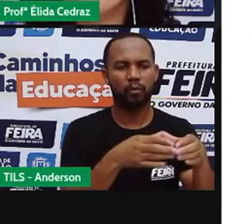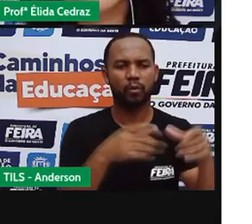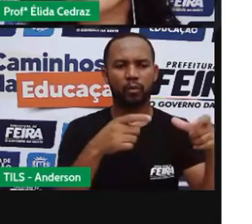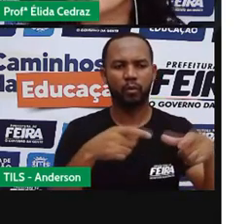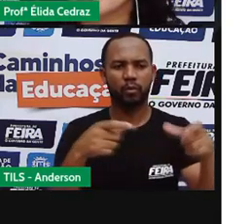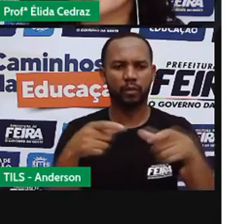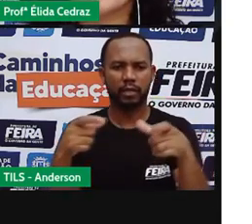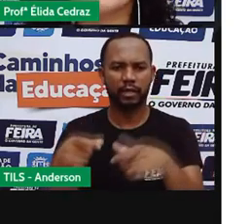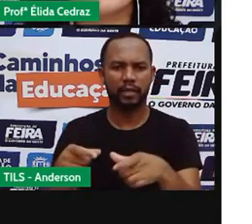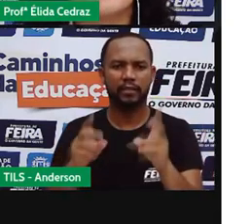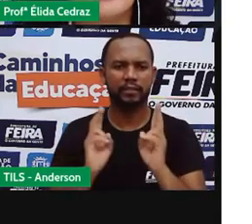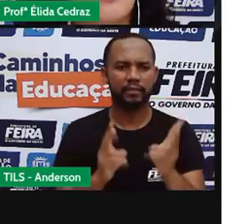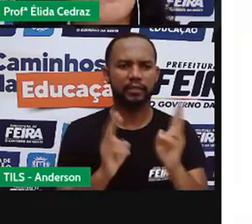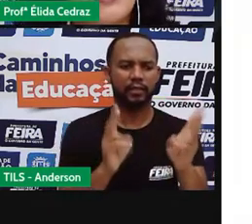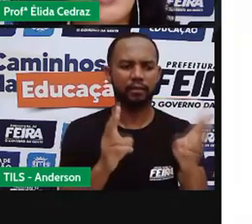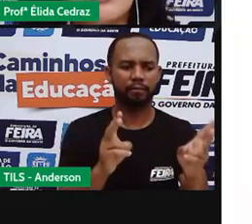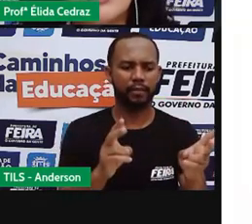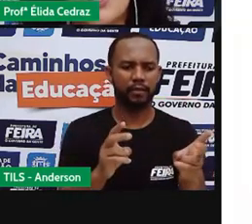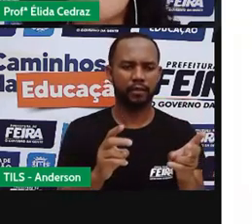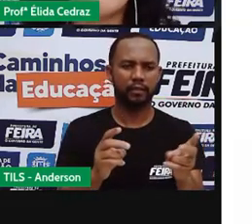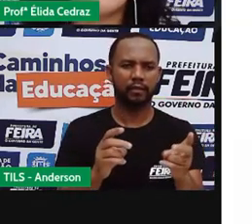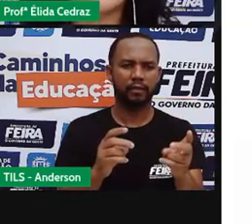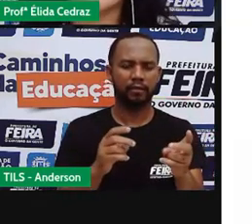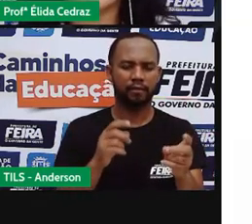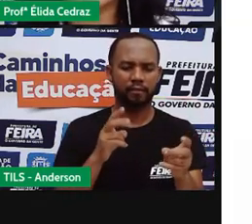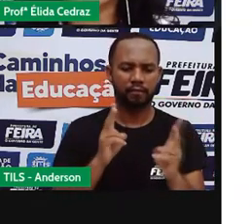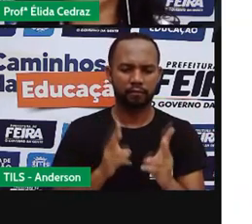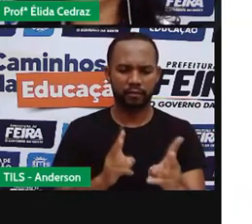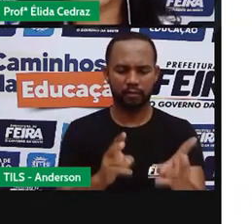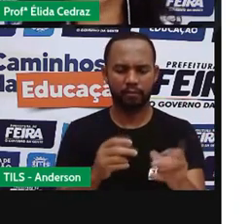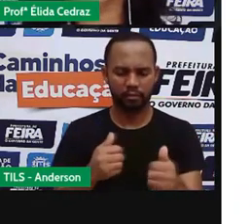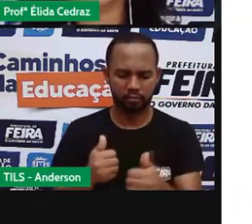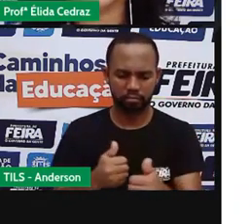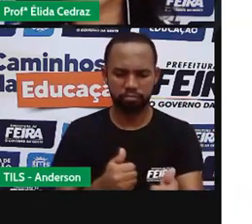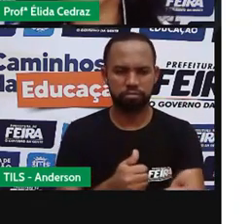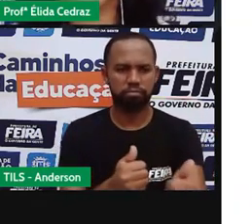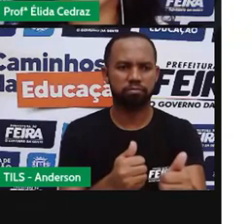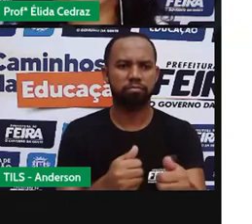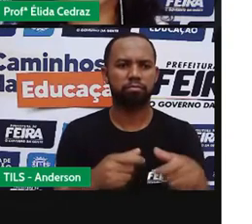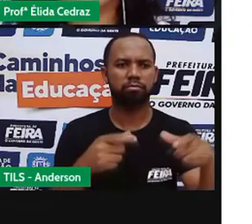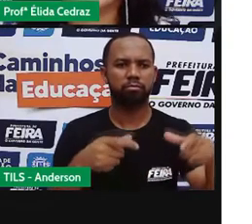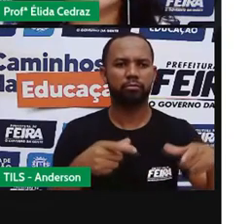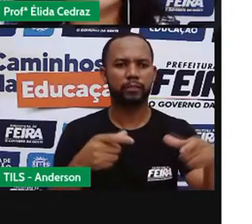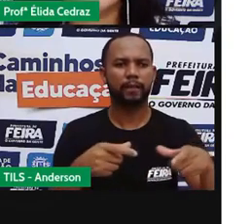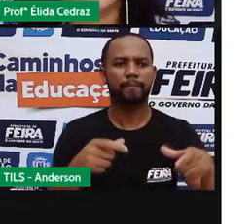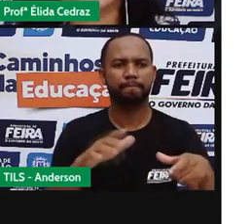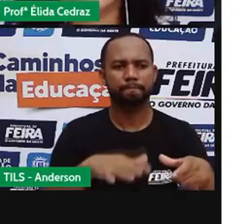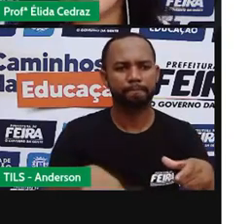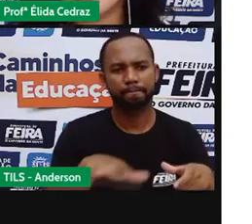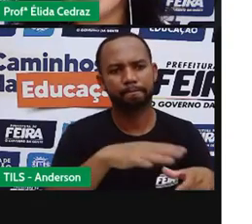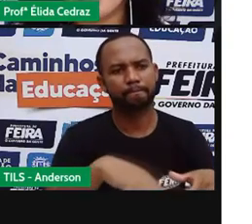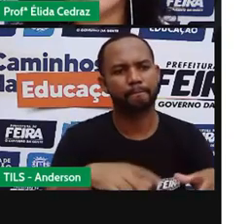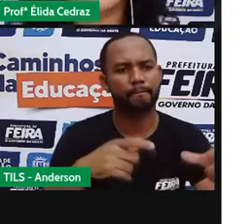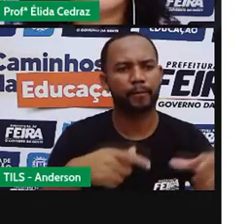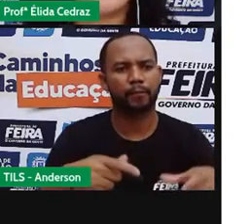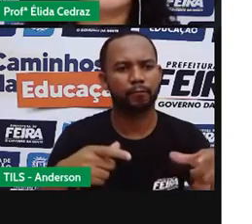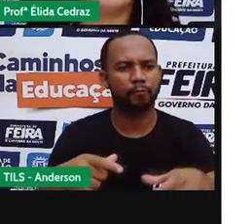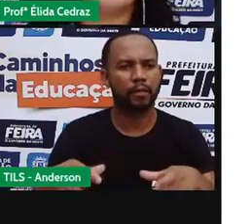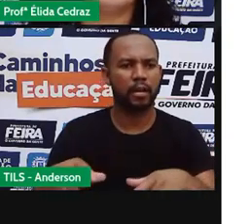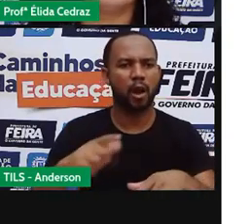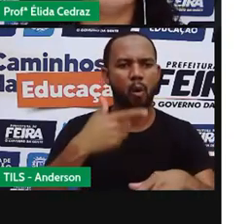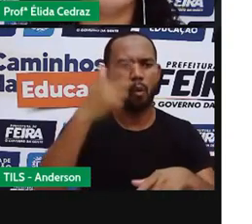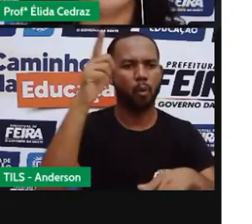tropas, viajantes e tropeiros procedentes do Alto Sertão Baiano e de outros estados,